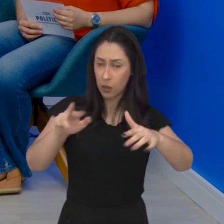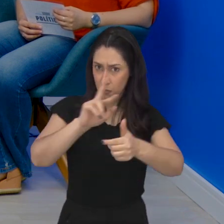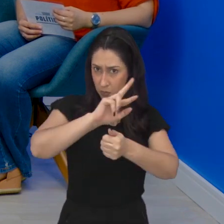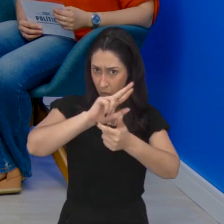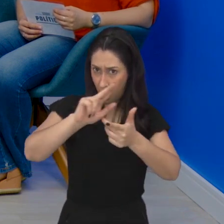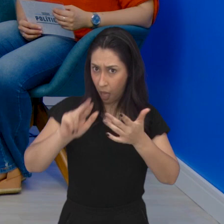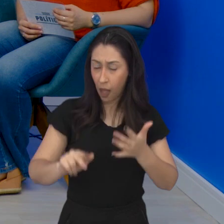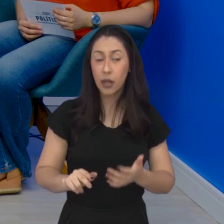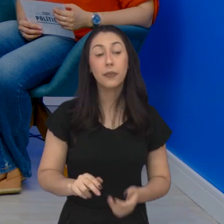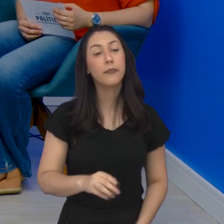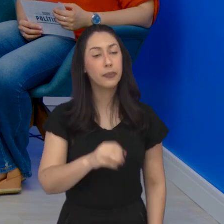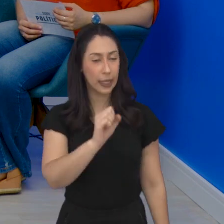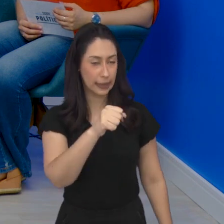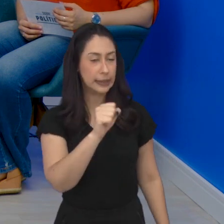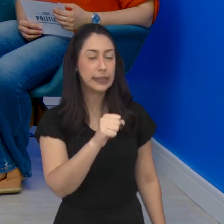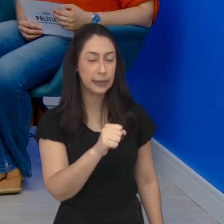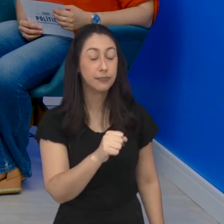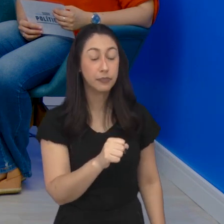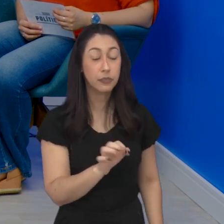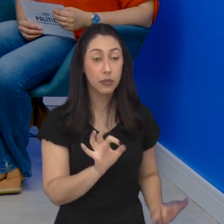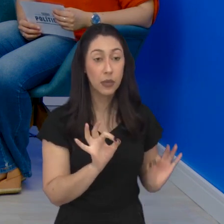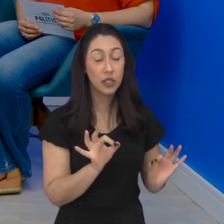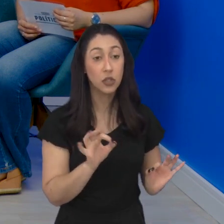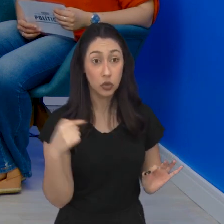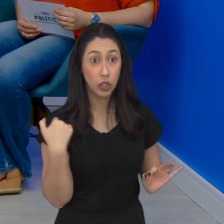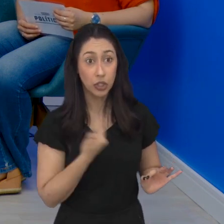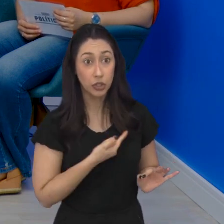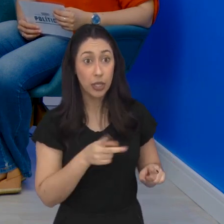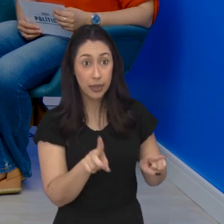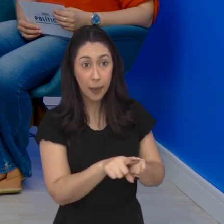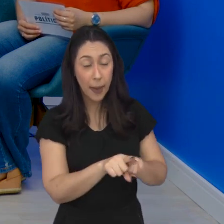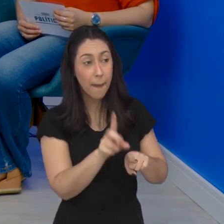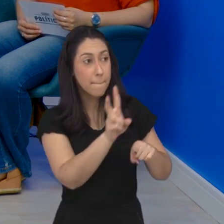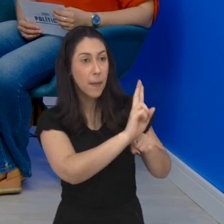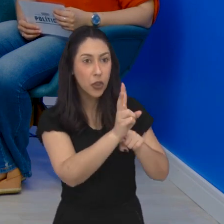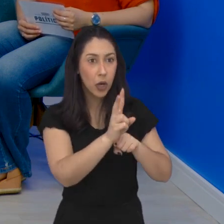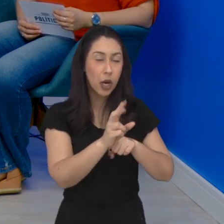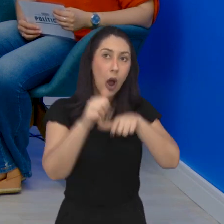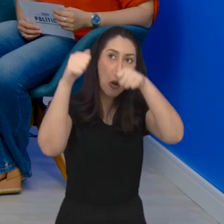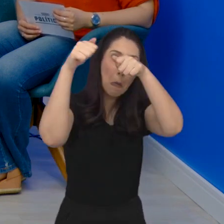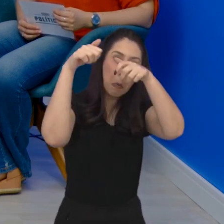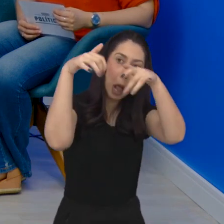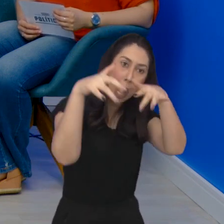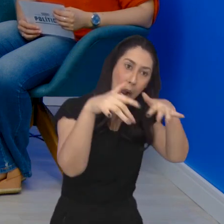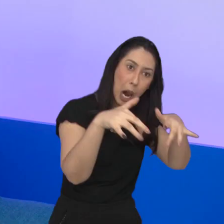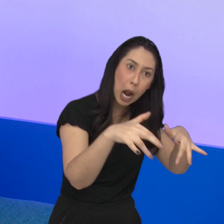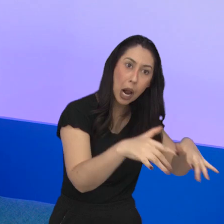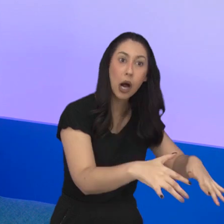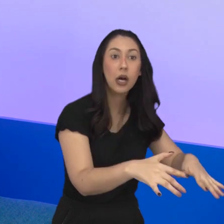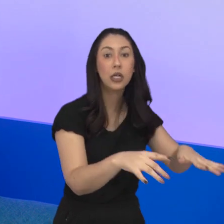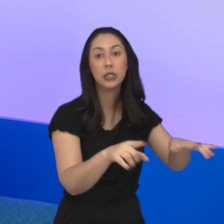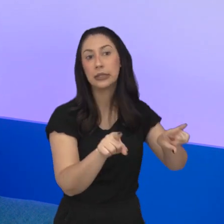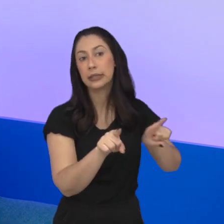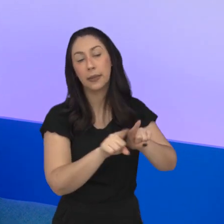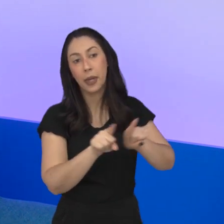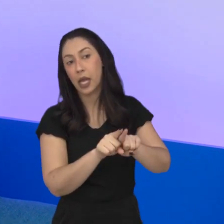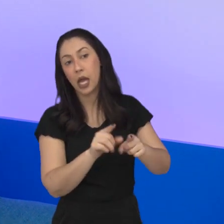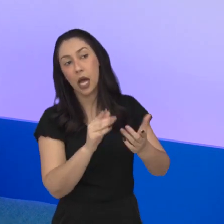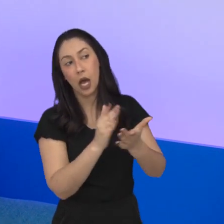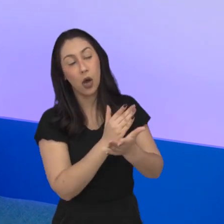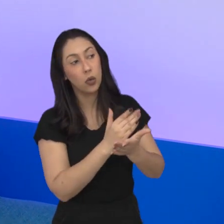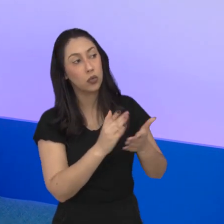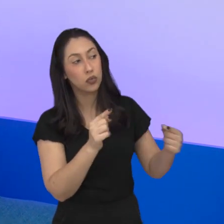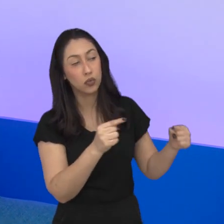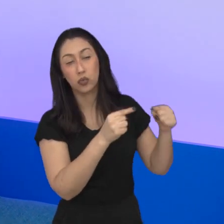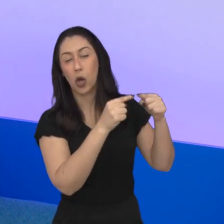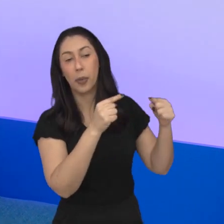várias frentes diferentes. Isso, correto. A gente monitora eventos de deslizamento, né, que a gente define como movimentos de massa. Aí tem alguns